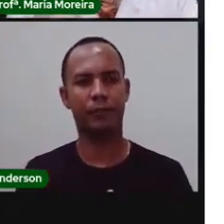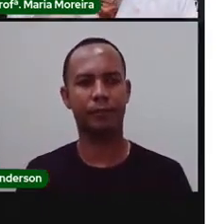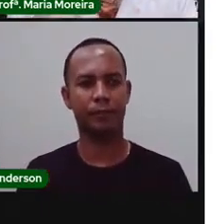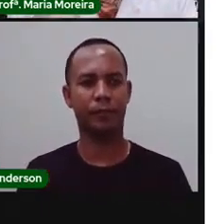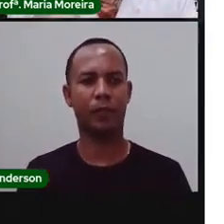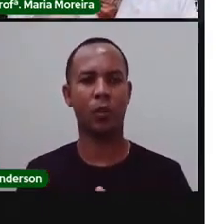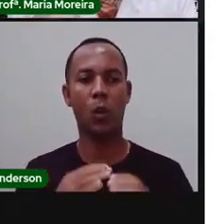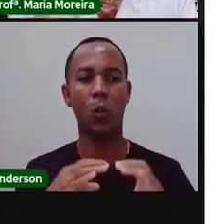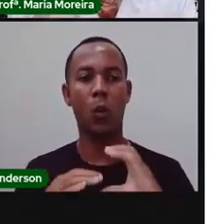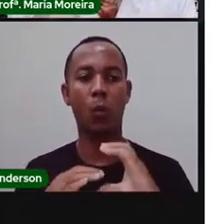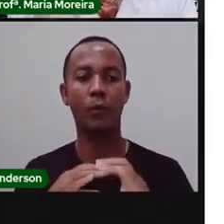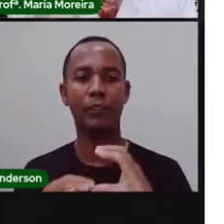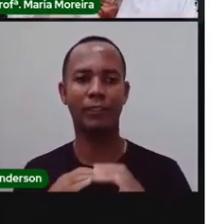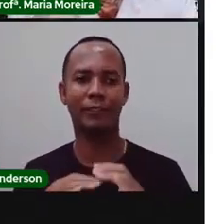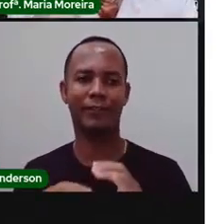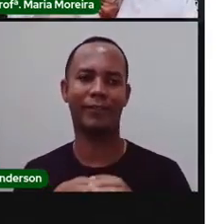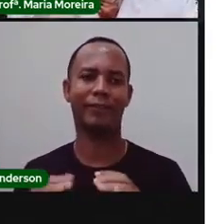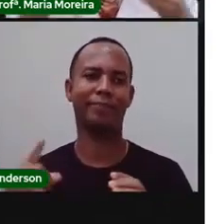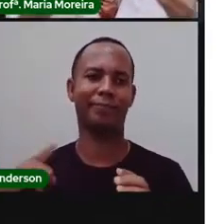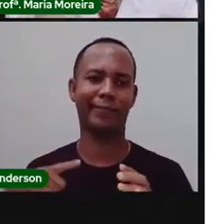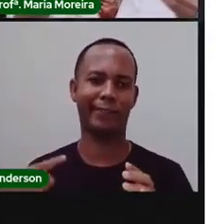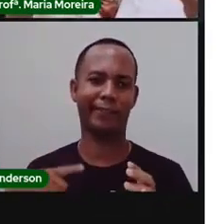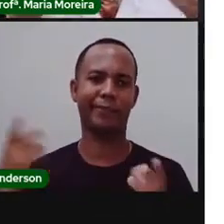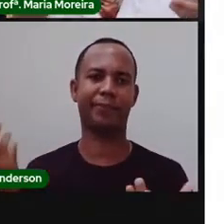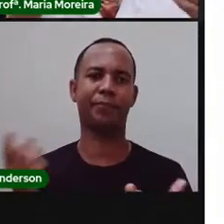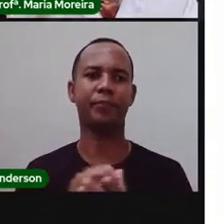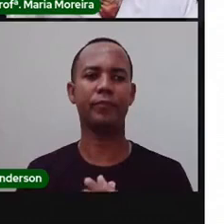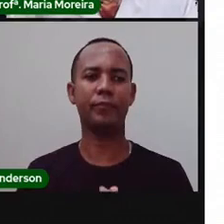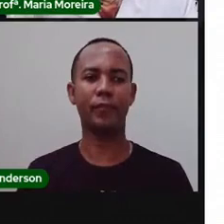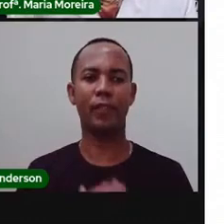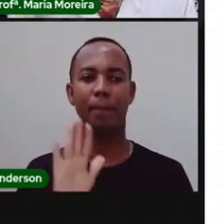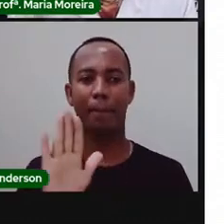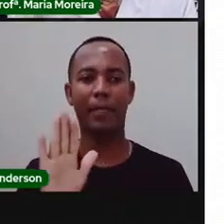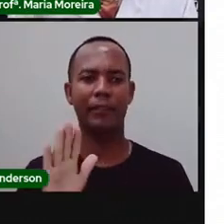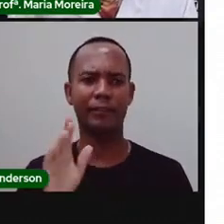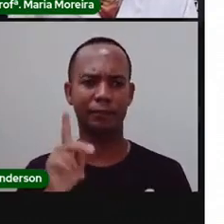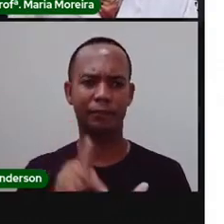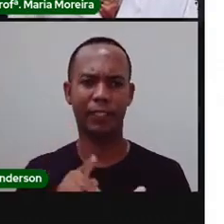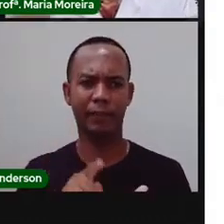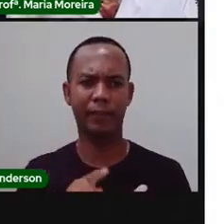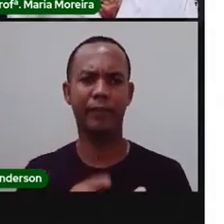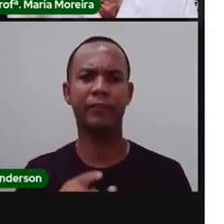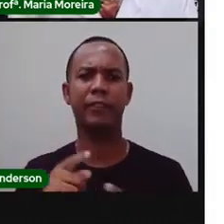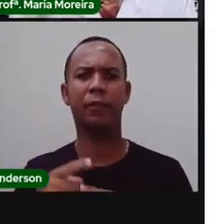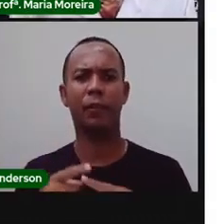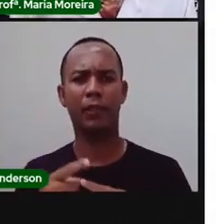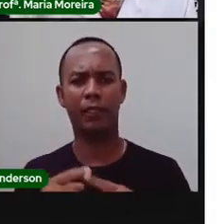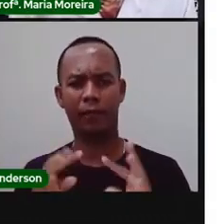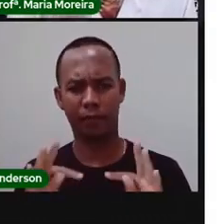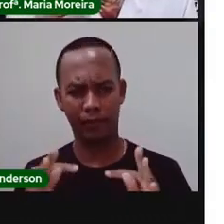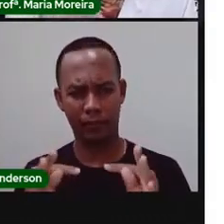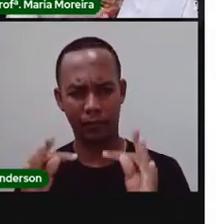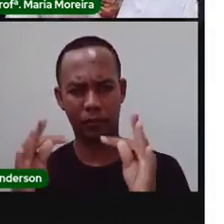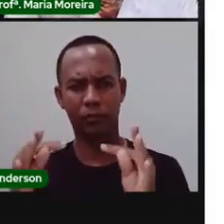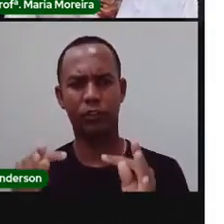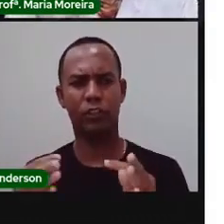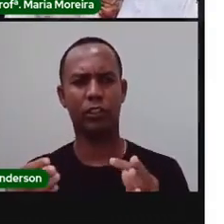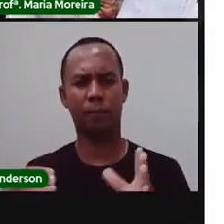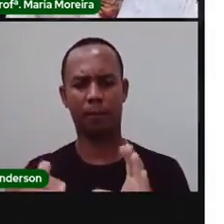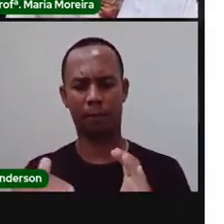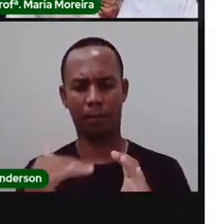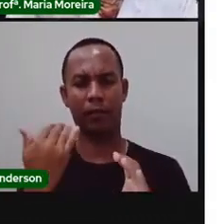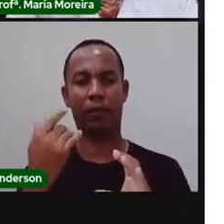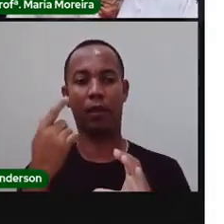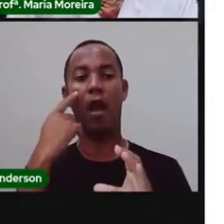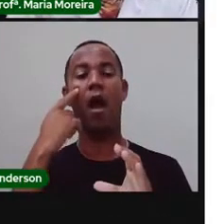aqui? Uma comunicação, que só é possível, na verdade, porque pela tecnologia, a internet que